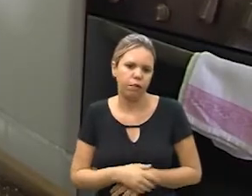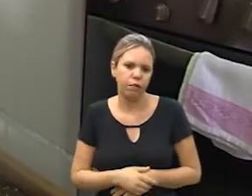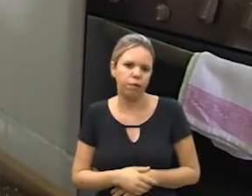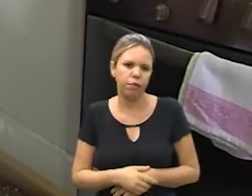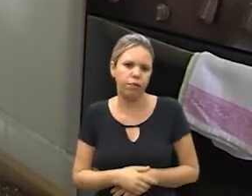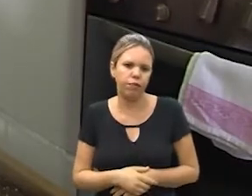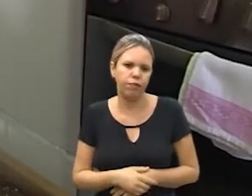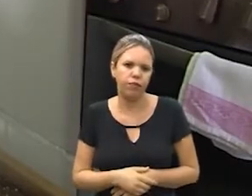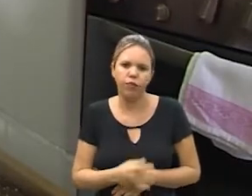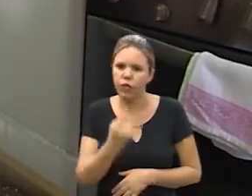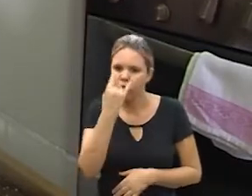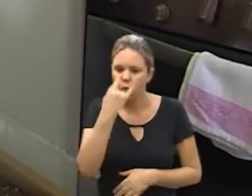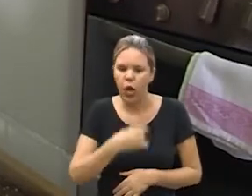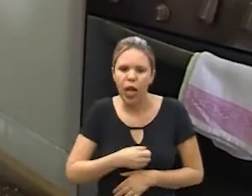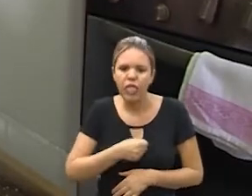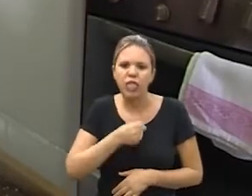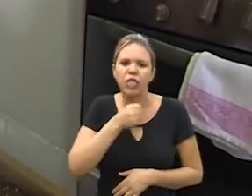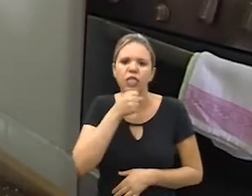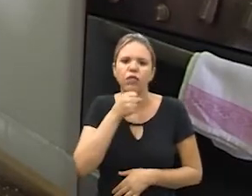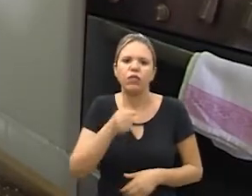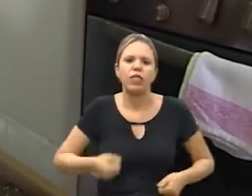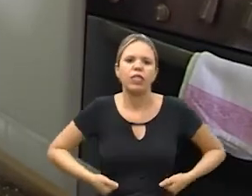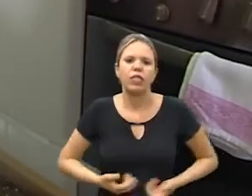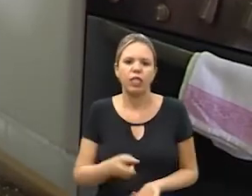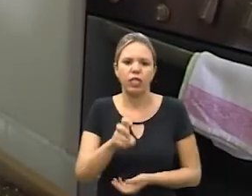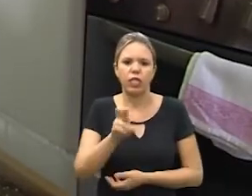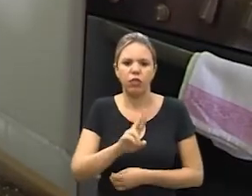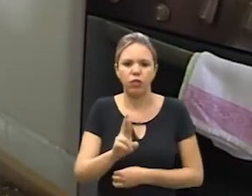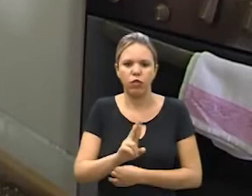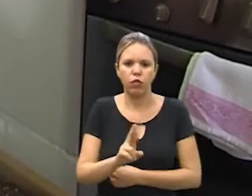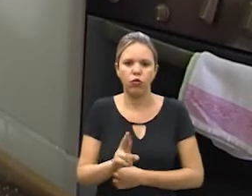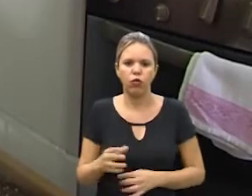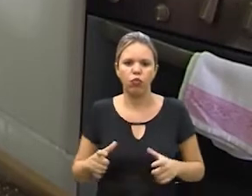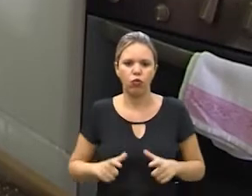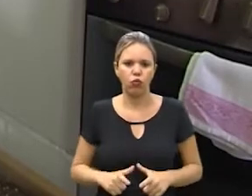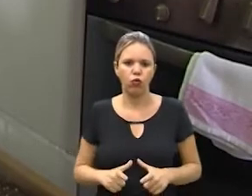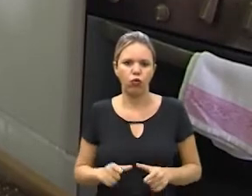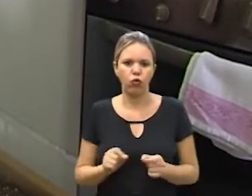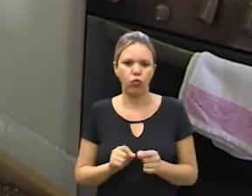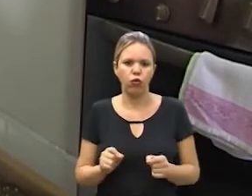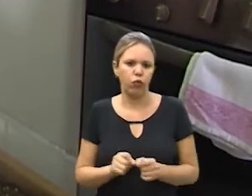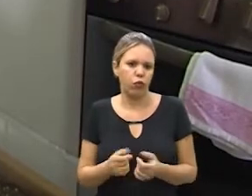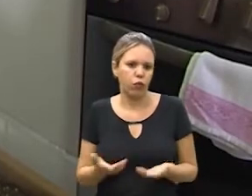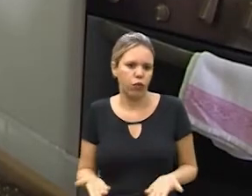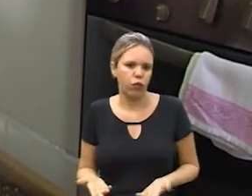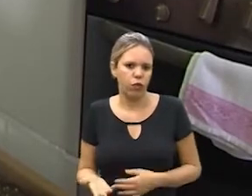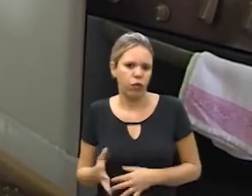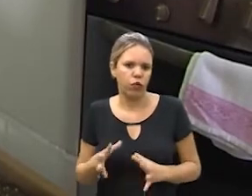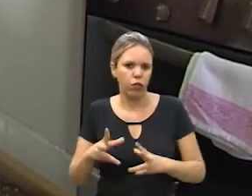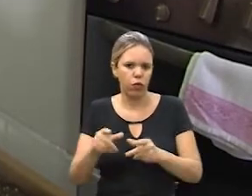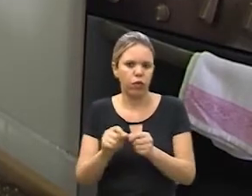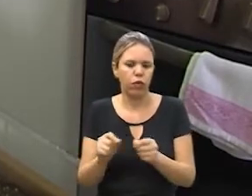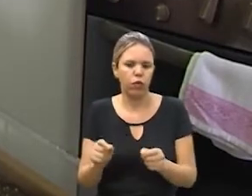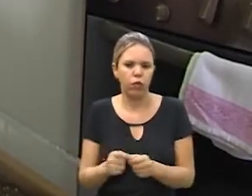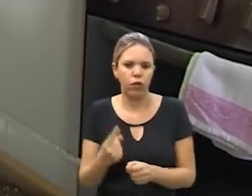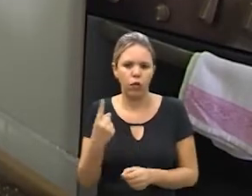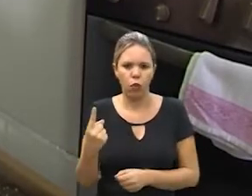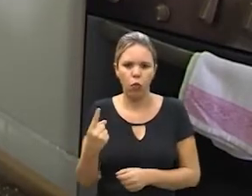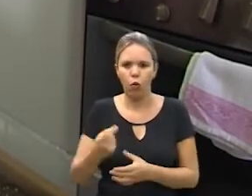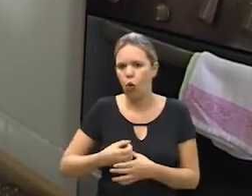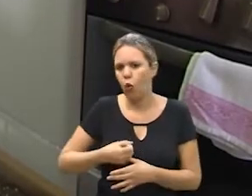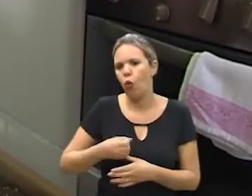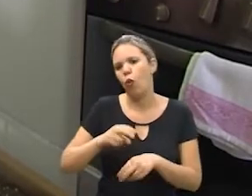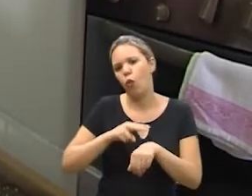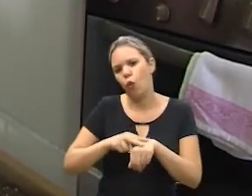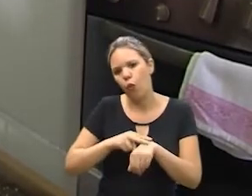Não é nada. Vai caro. Aqui, cebola, cenoura. Acho que se você gastar R$5 nesse prato que eu fiz, é muito. É com tudo que você já tem em casa.